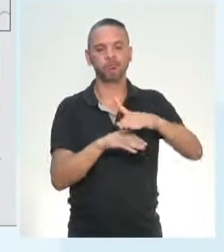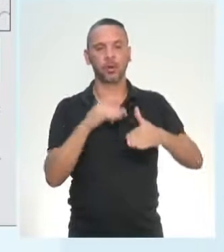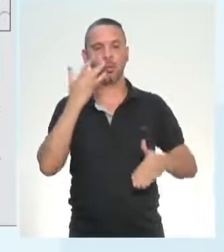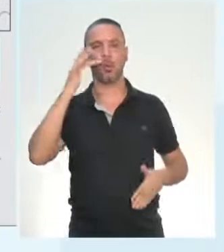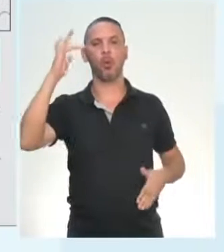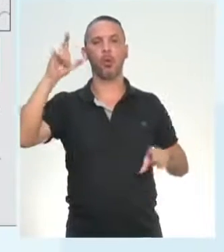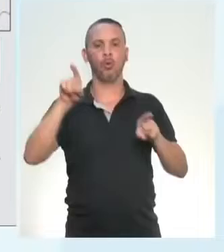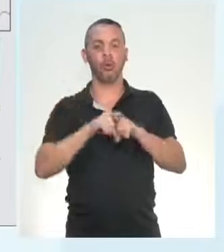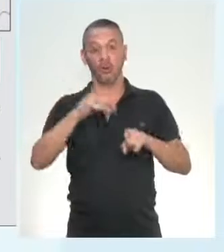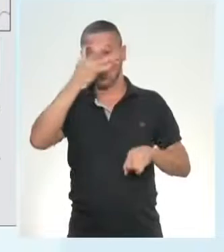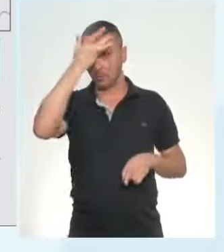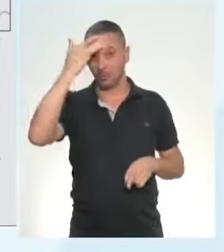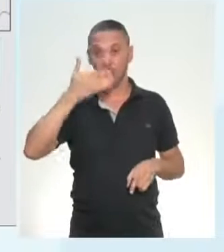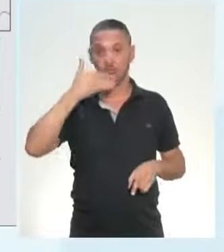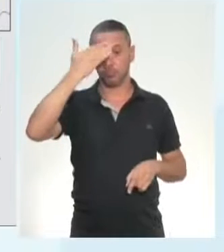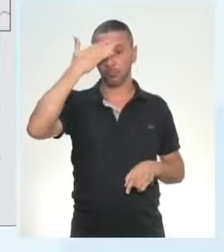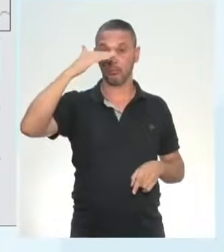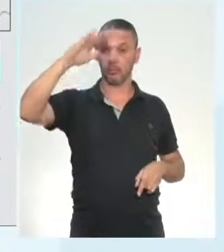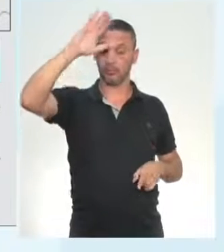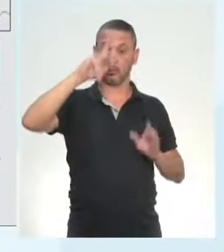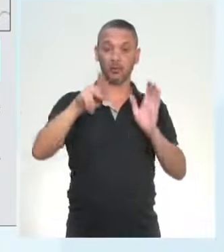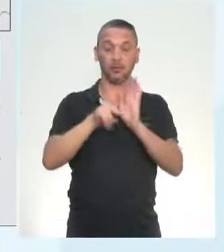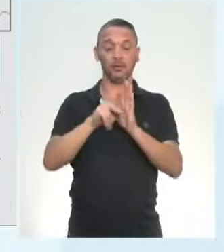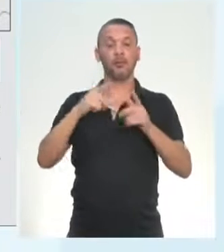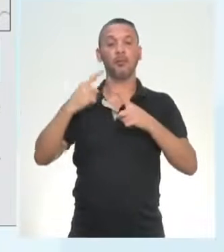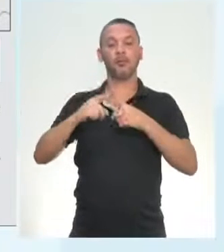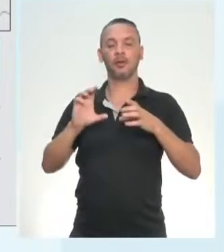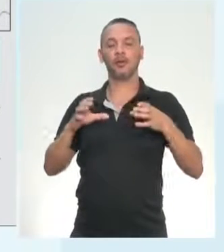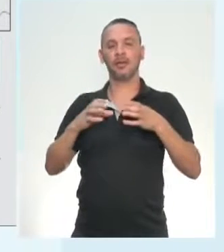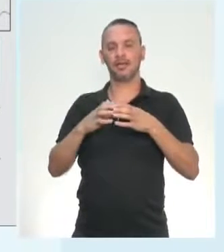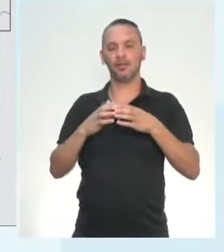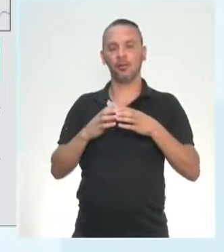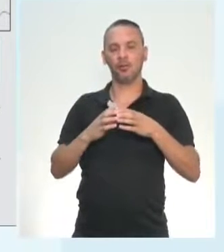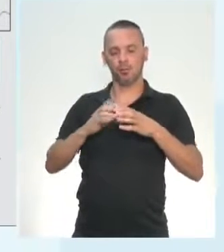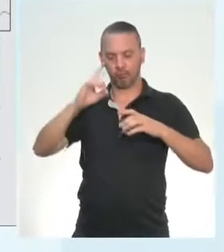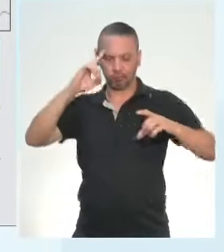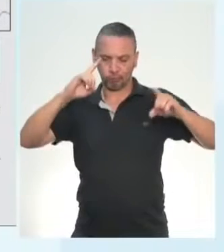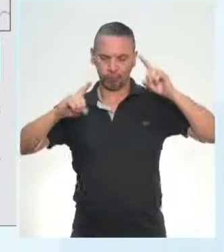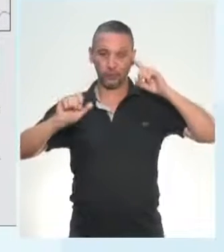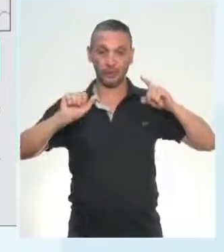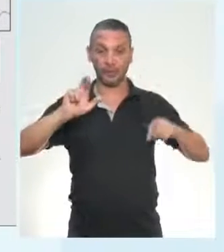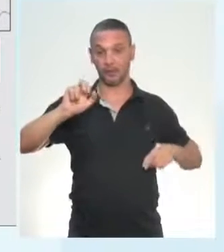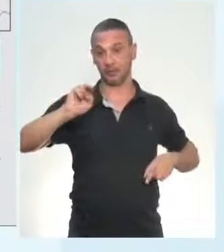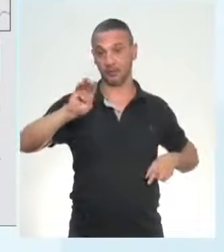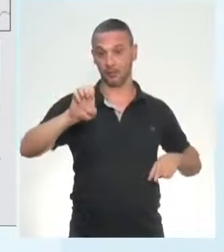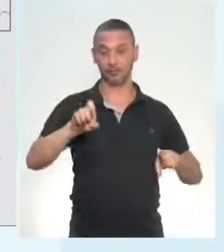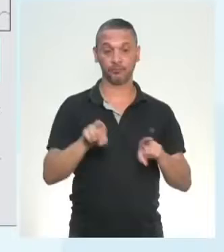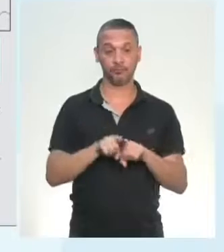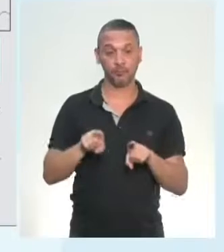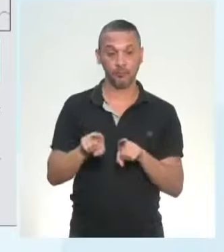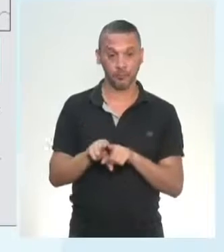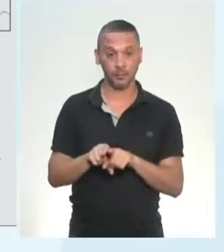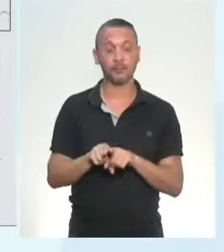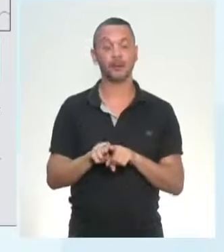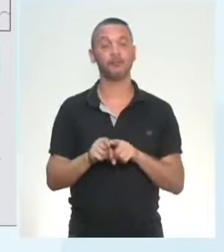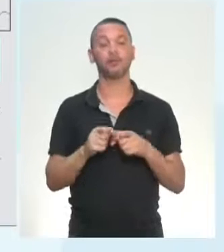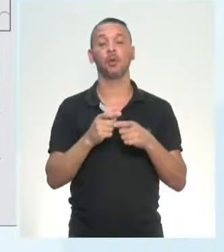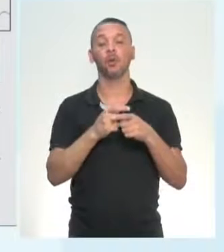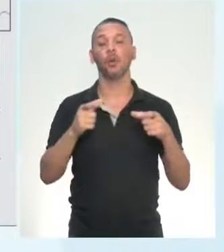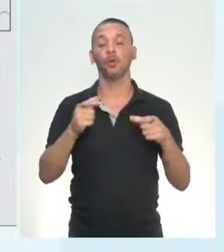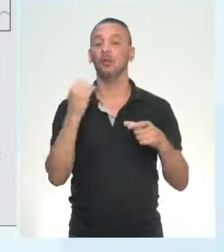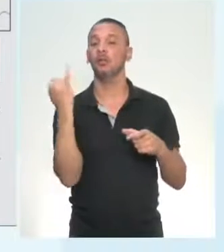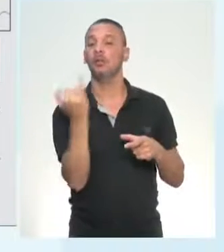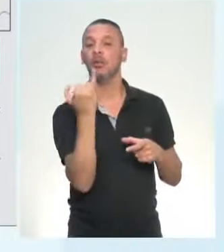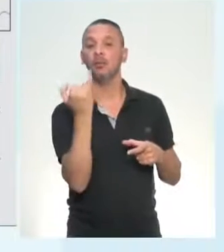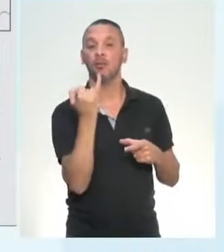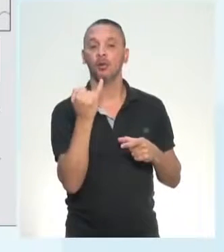seguidores do islamismo, né, porque os árabes estão já começando a dominar o norte da África, e também uma grande